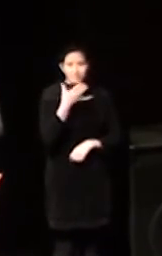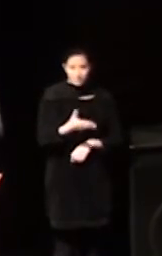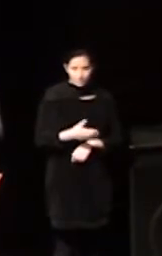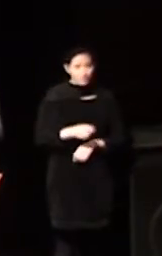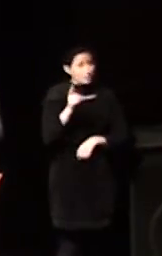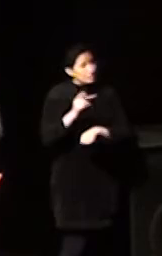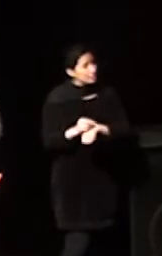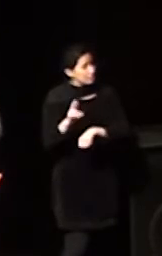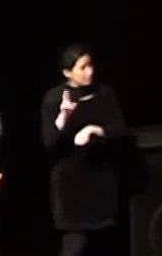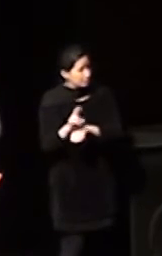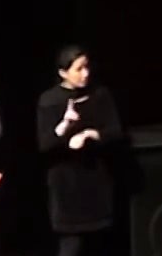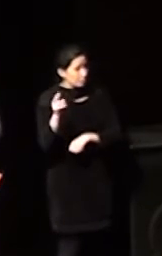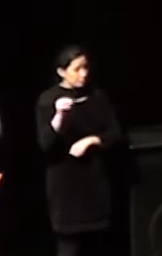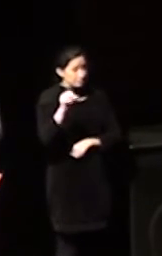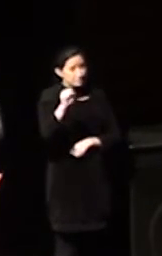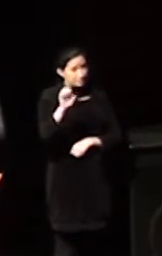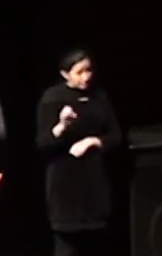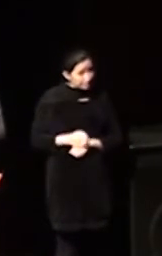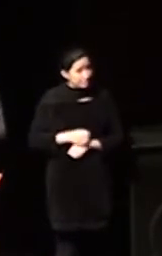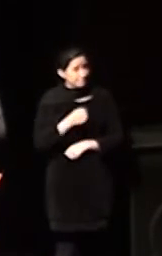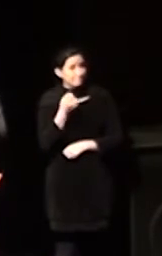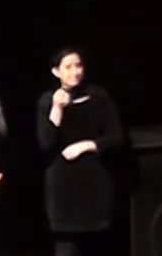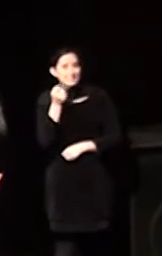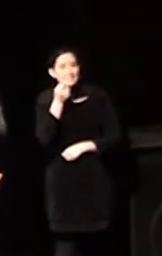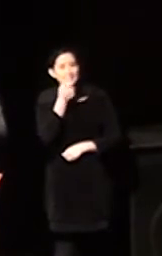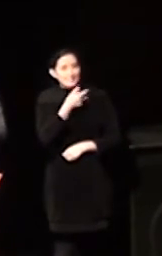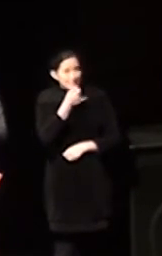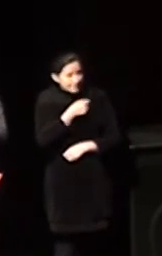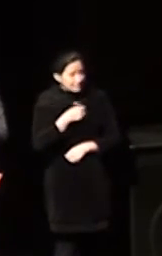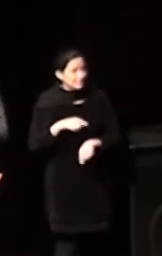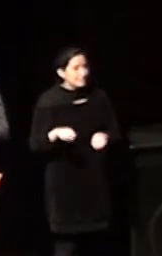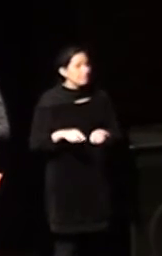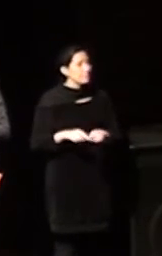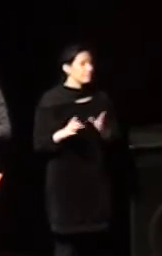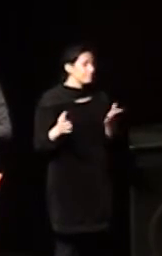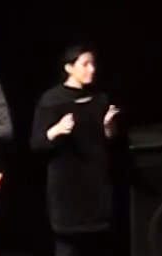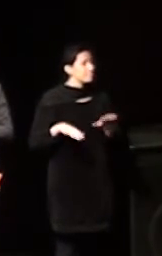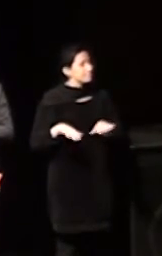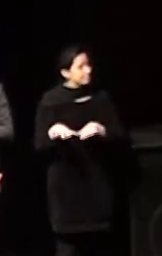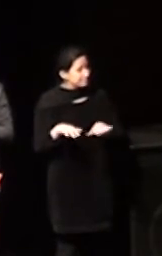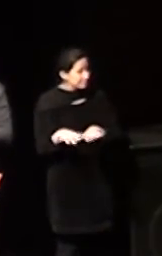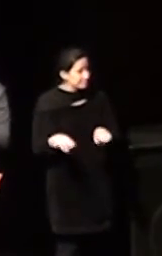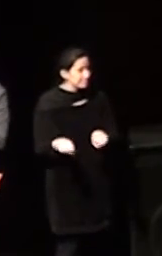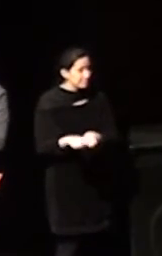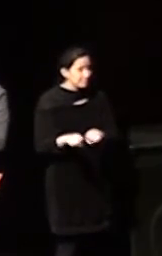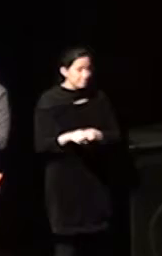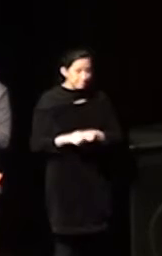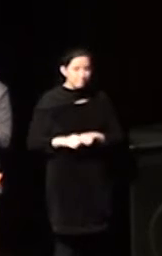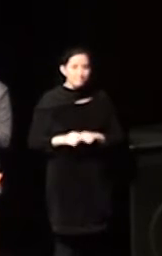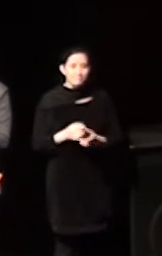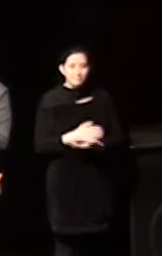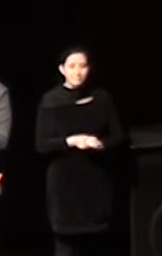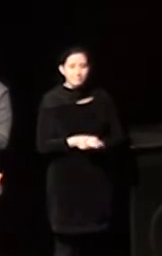Inteligente, Dinâmico e Surpreendente. Ela infelizmente não pôde comparecer, mas